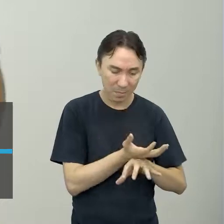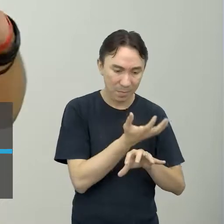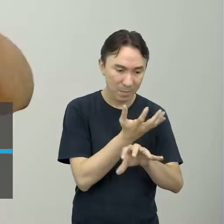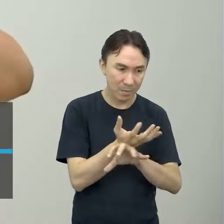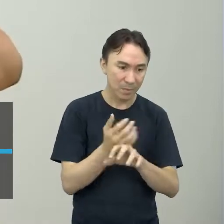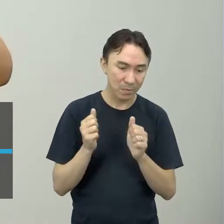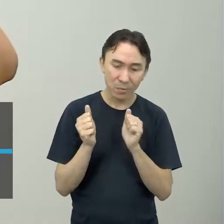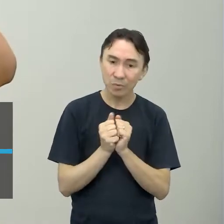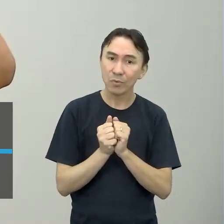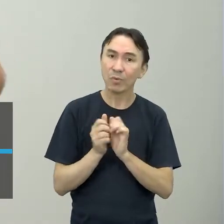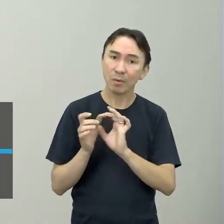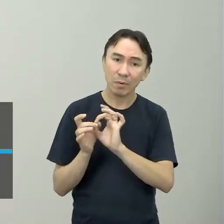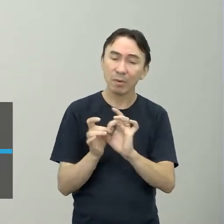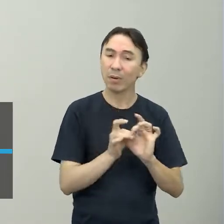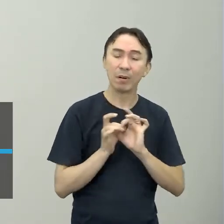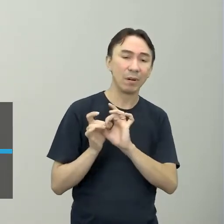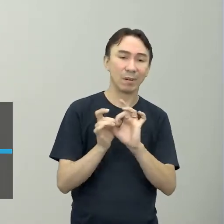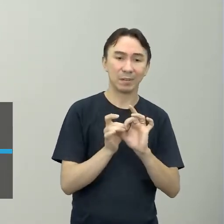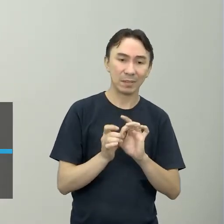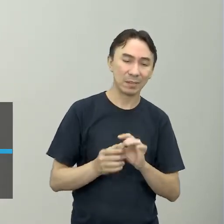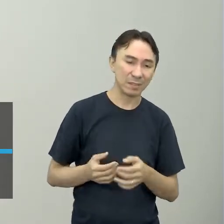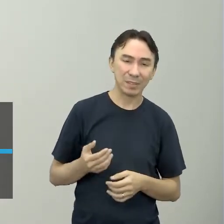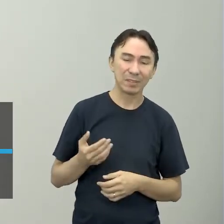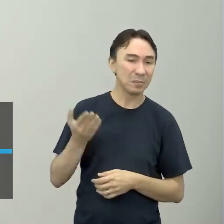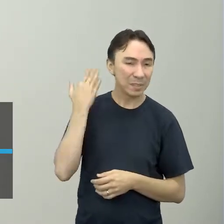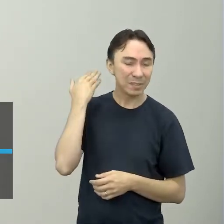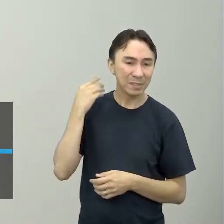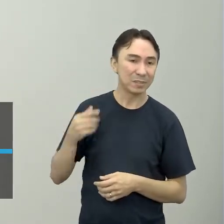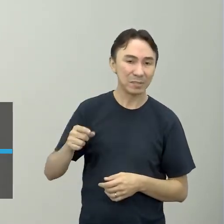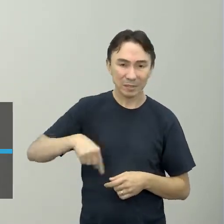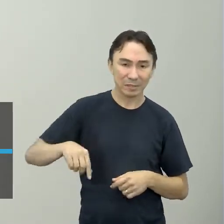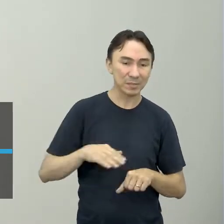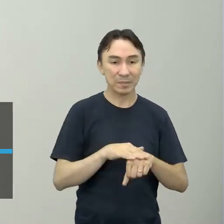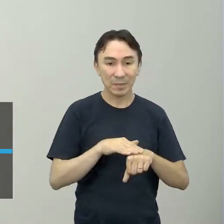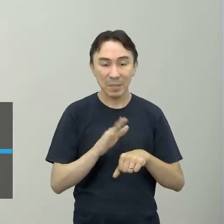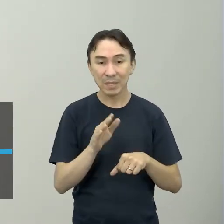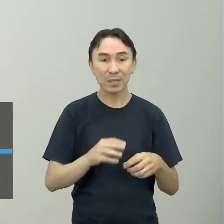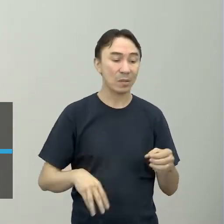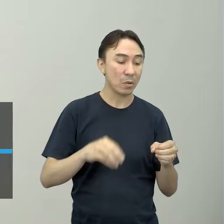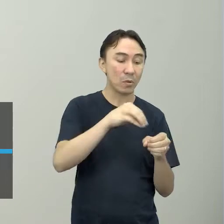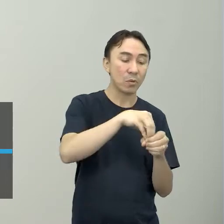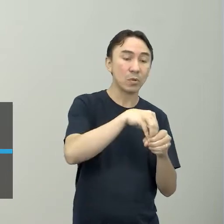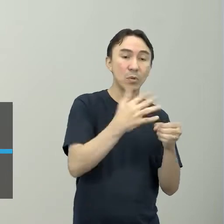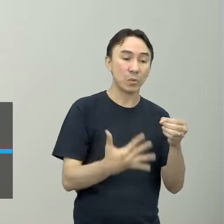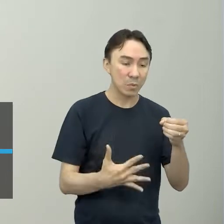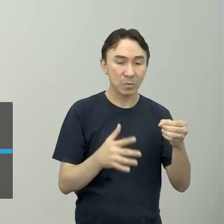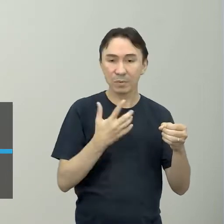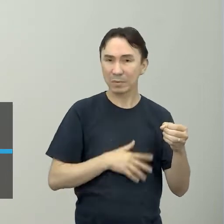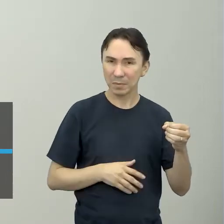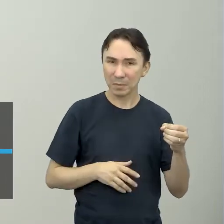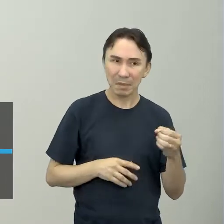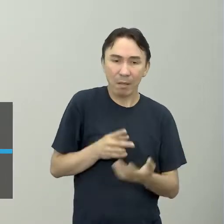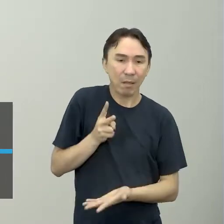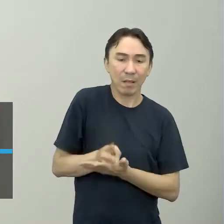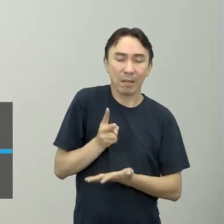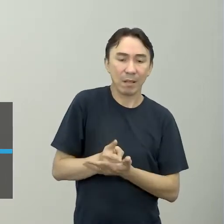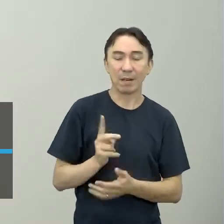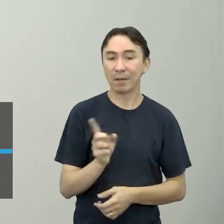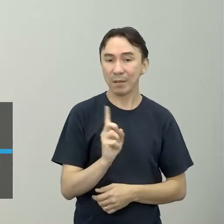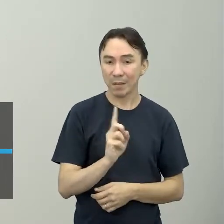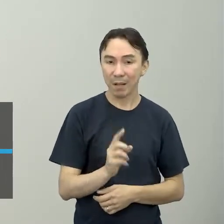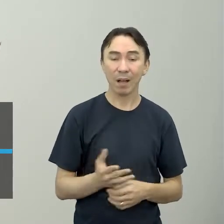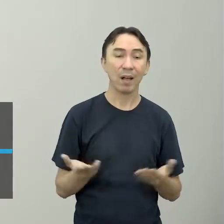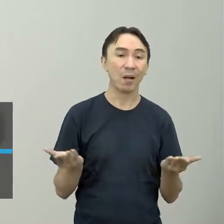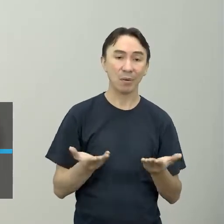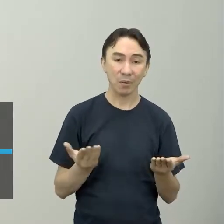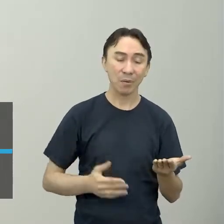gente conversasse muitas vezes, às vezes os conteúdos a gente não tava falando a mesma coisa no mesmo momento, e a ideia com os itinerários é que ali, né,